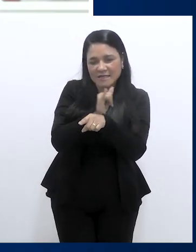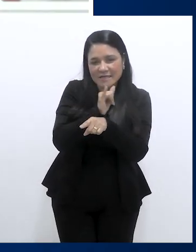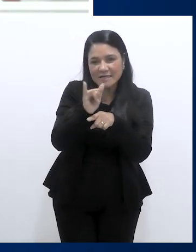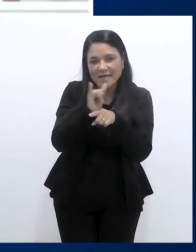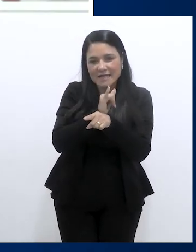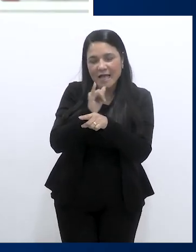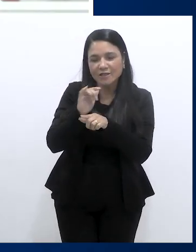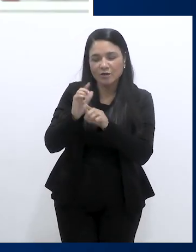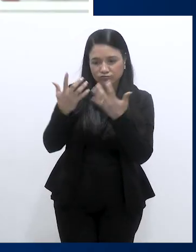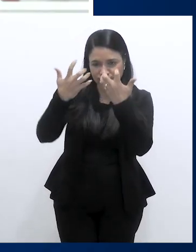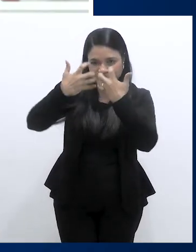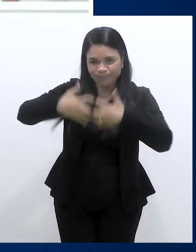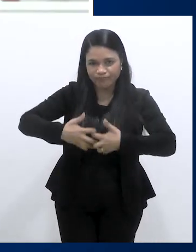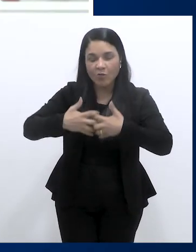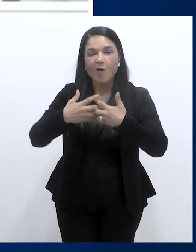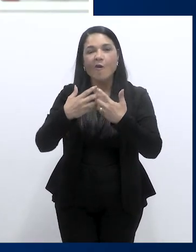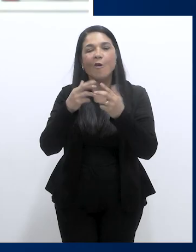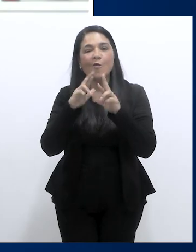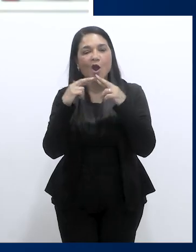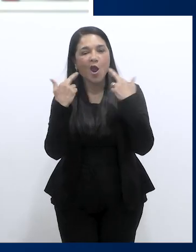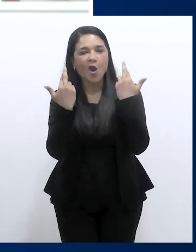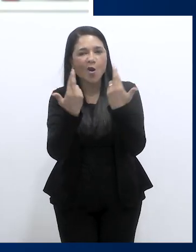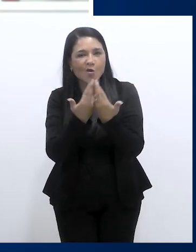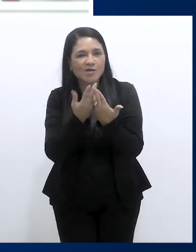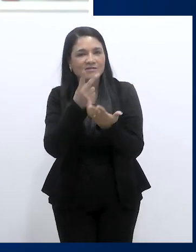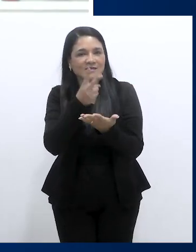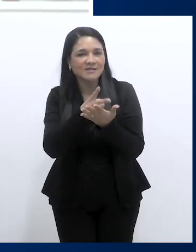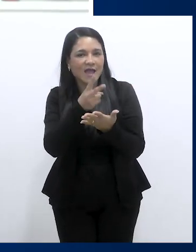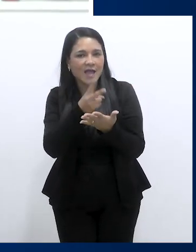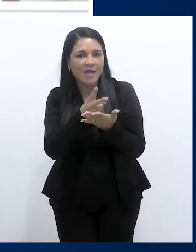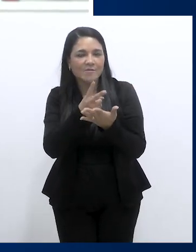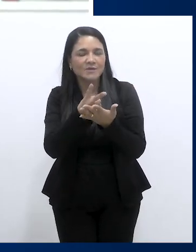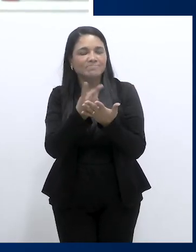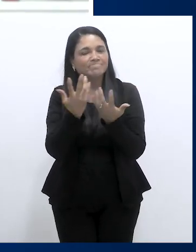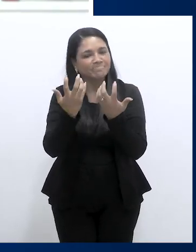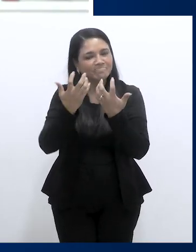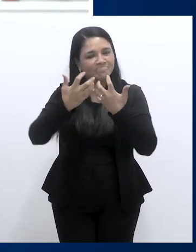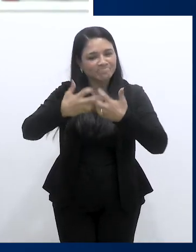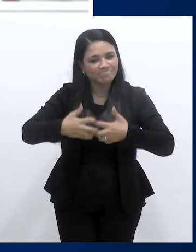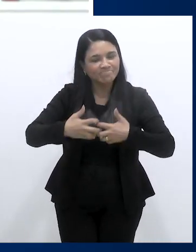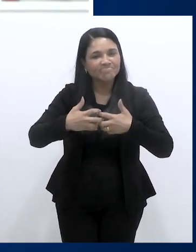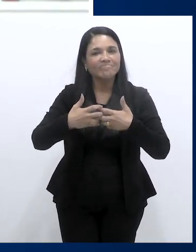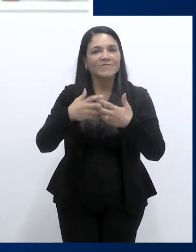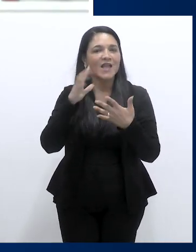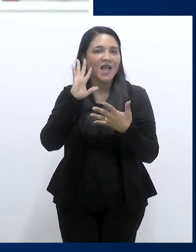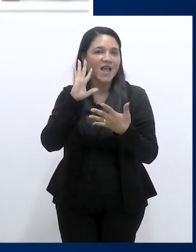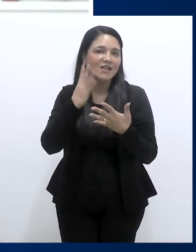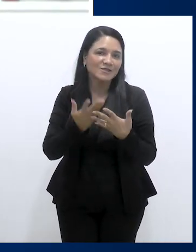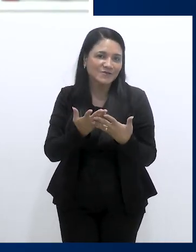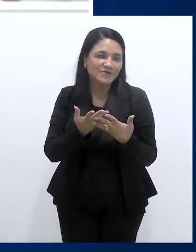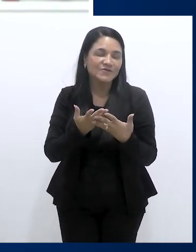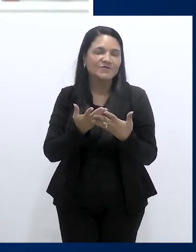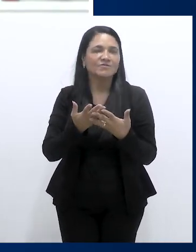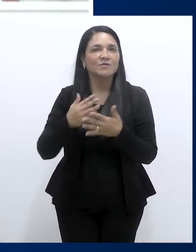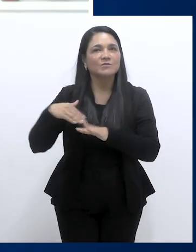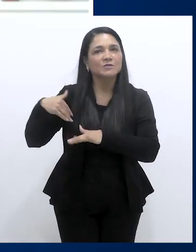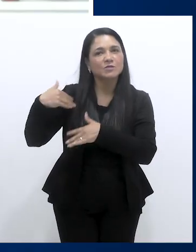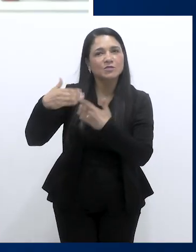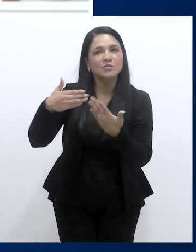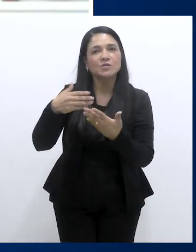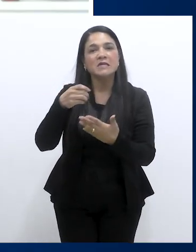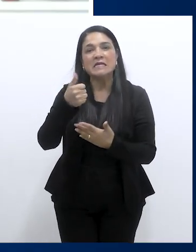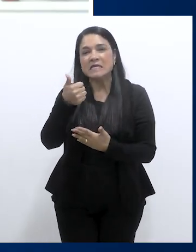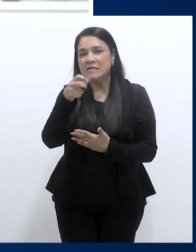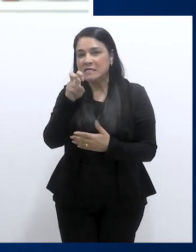à medida em que a gente ia se reunindo. E eu, depois de tanto tempo, depois